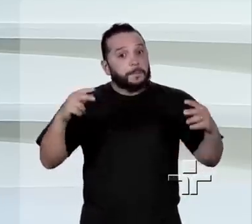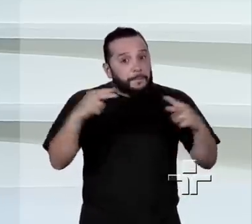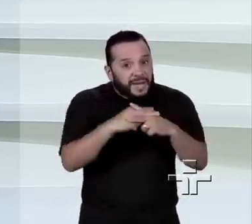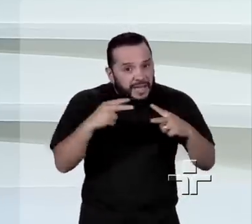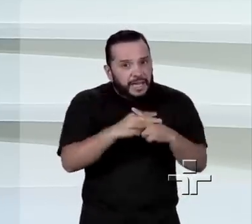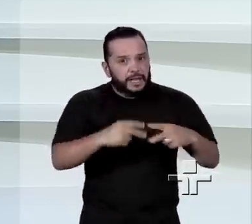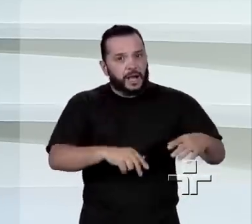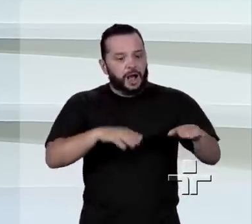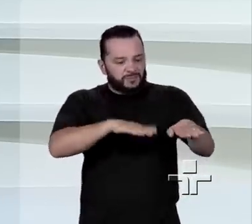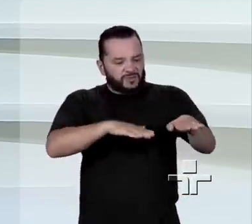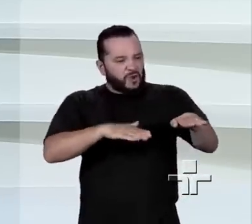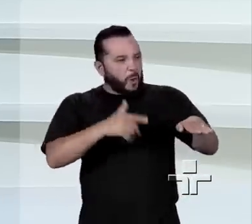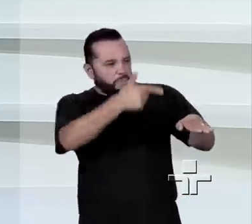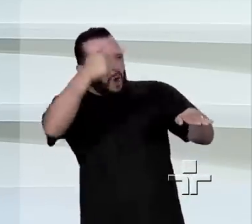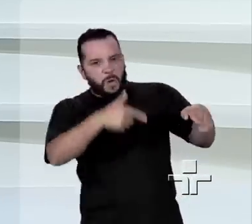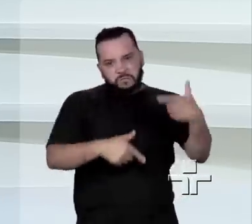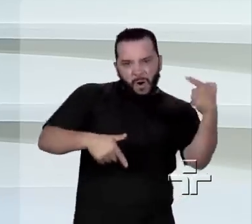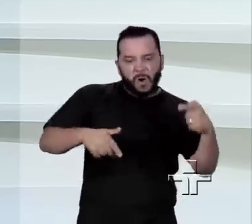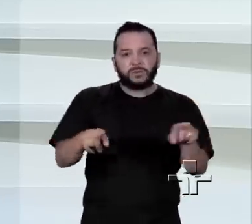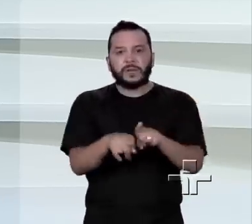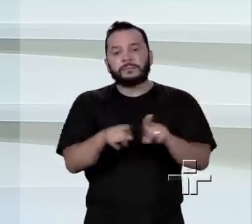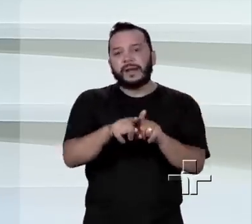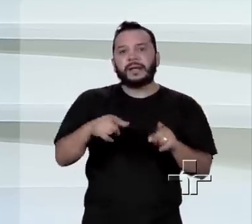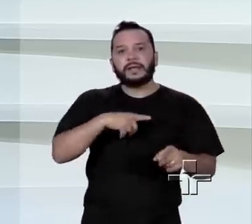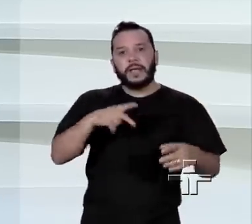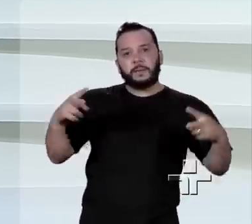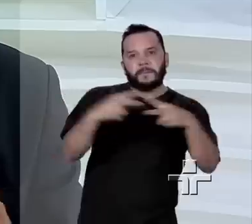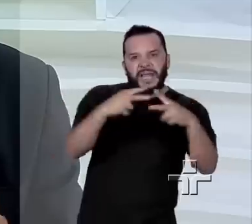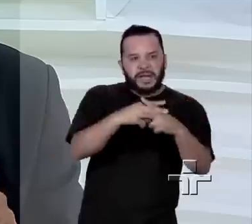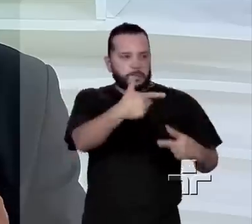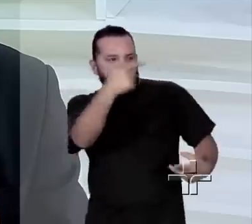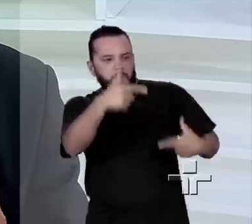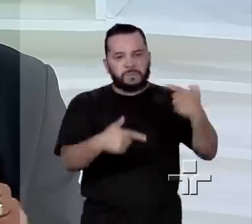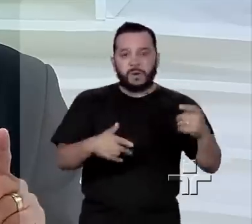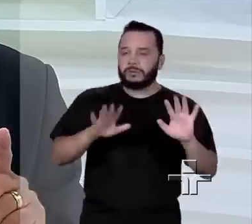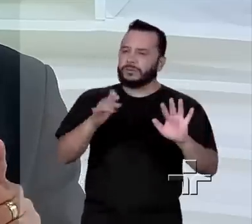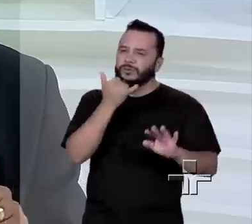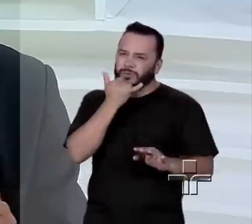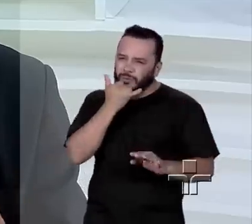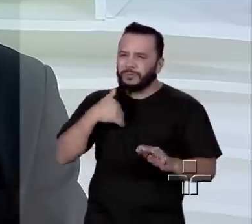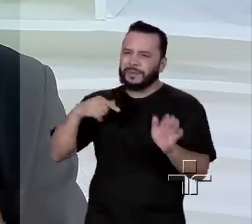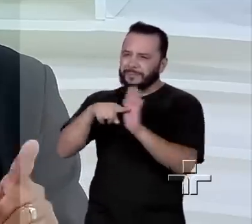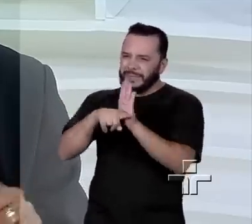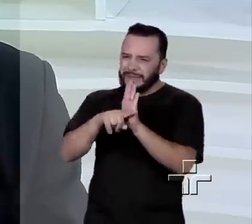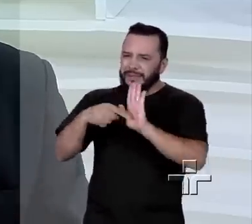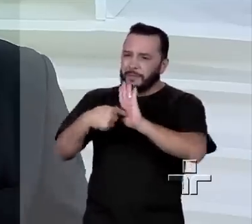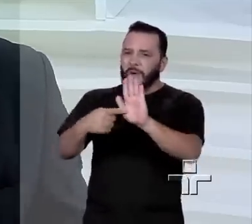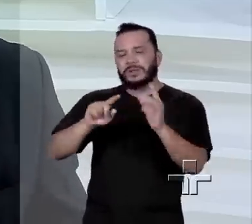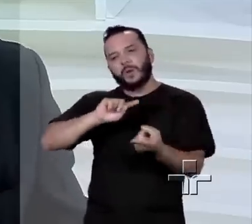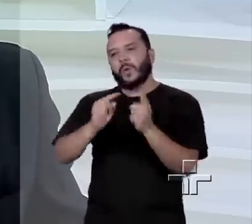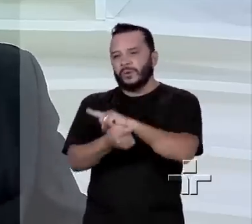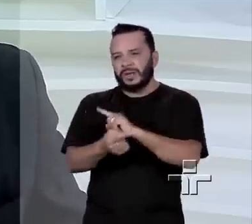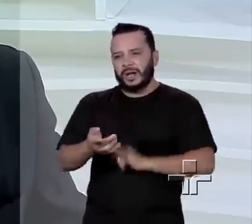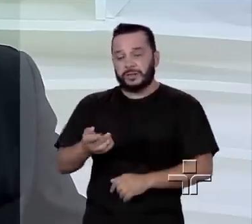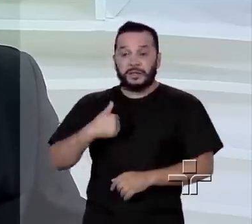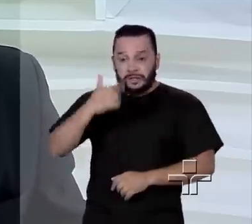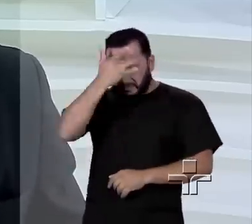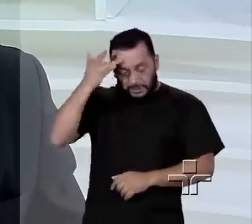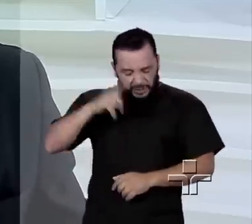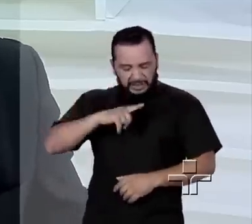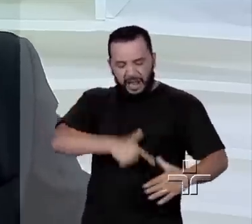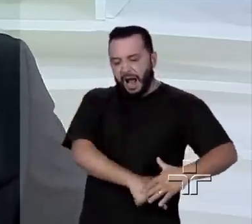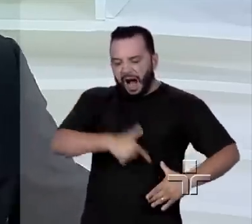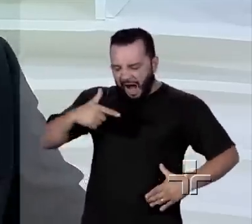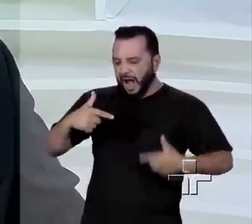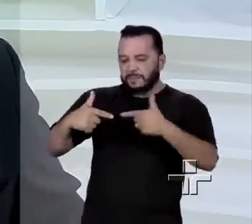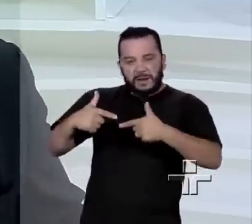brigas passionais, o uso de armas em crimes banais? Olha, a experiência, a prática, as estatísticas mostram justamente o contrário. Quem tem a sua arma